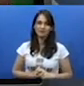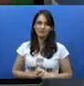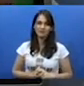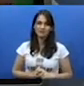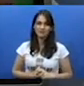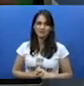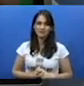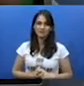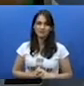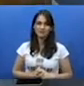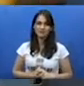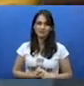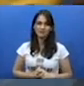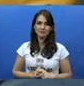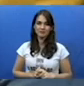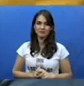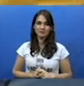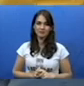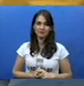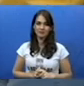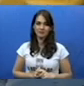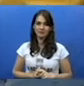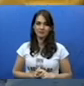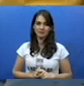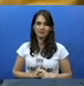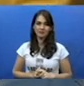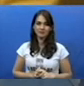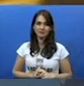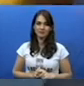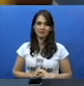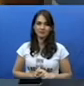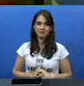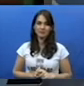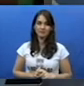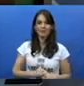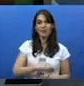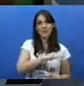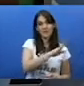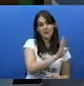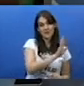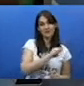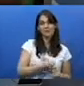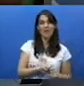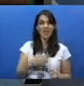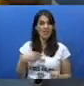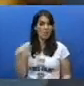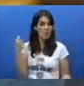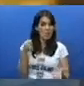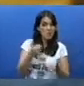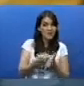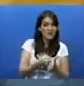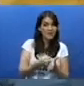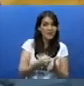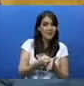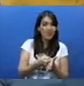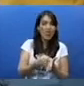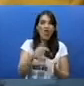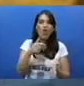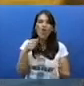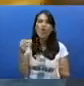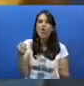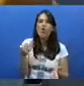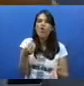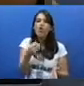Maio. No mês de maio, o clima é muito agradável. Eu comprei um novo para